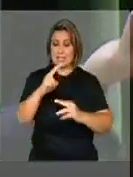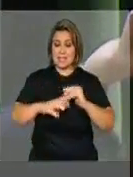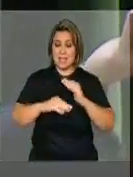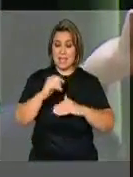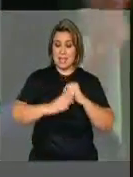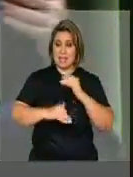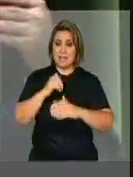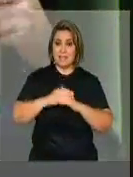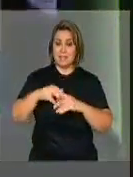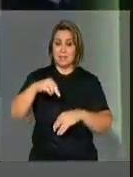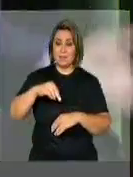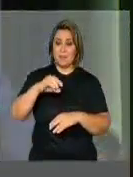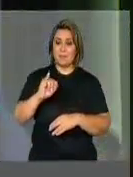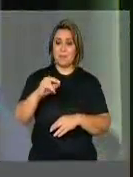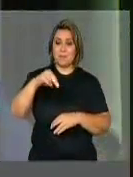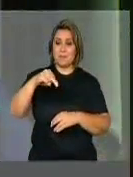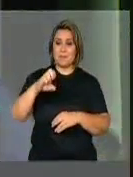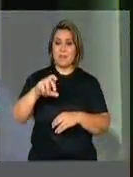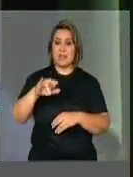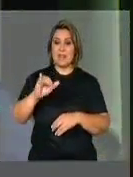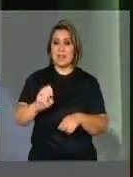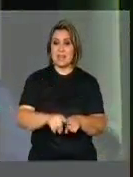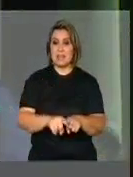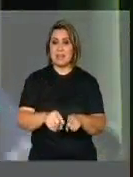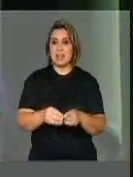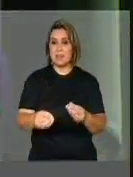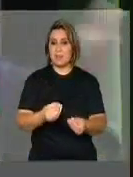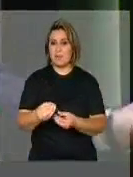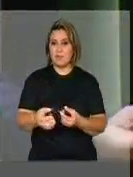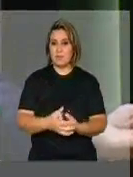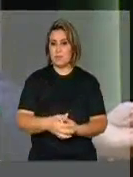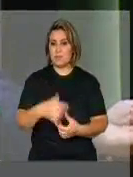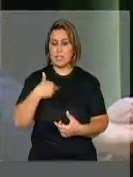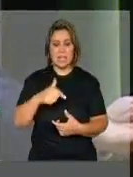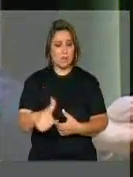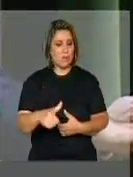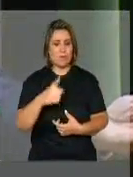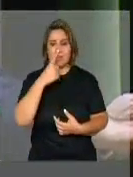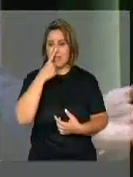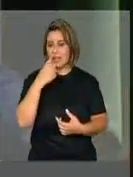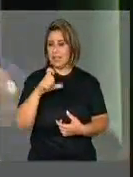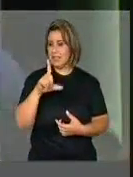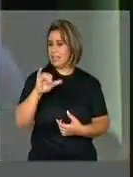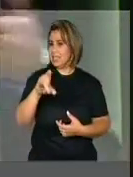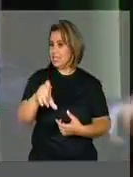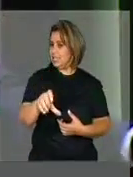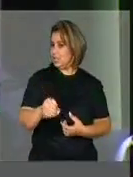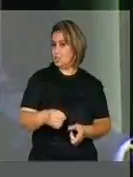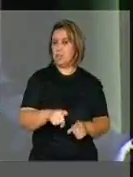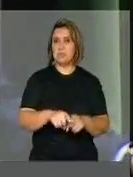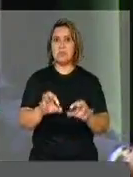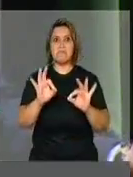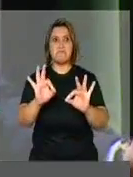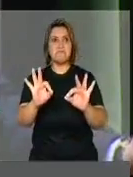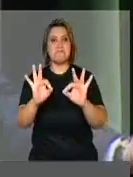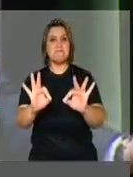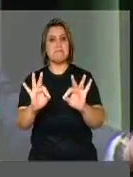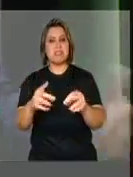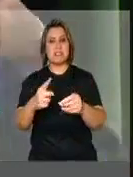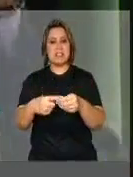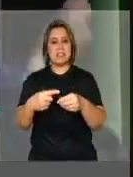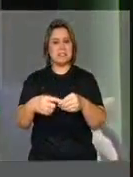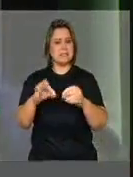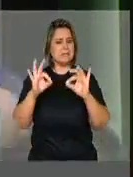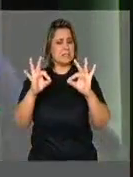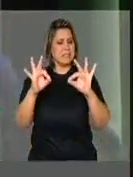minério, em que você beija o asfalto, você não vê lixo, as pessoas vivem dignamente,